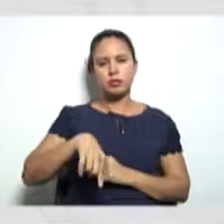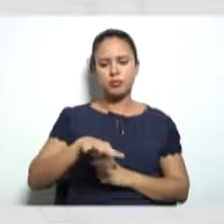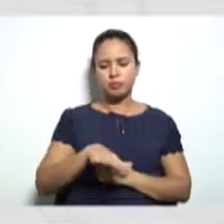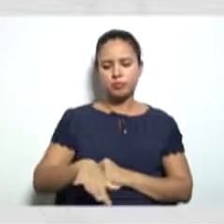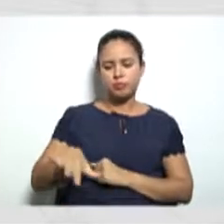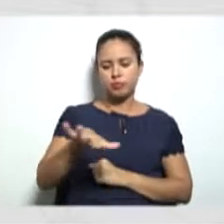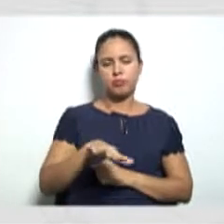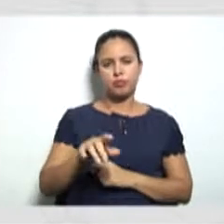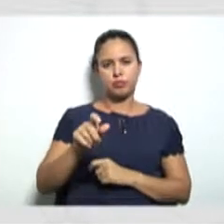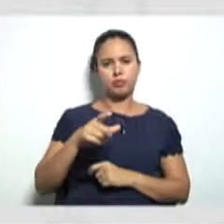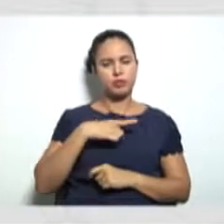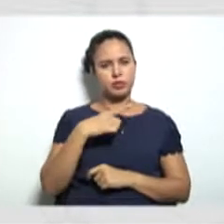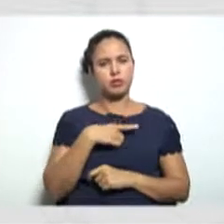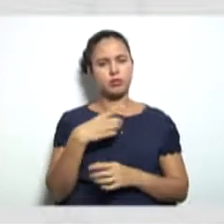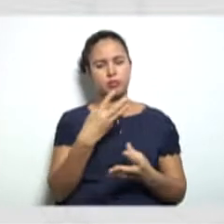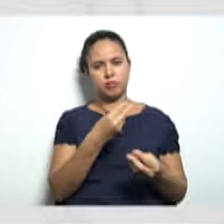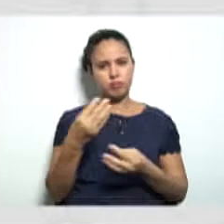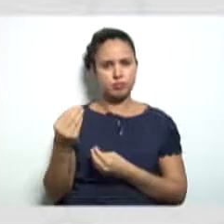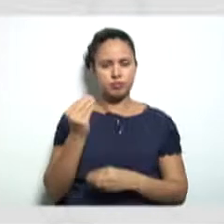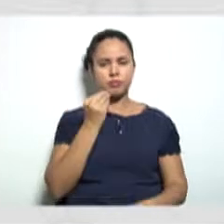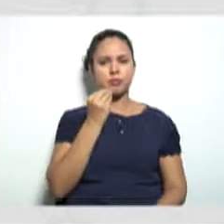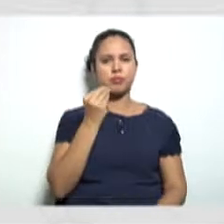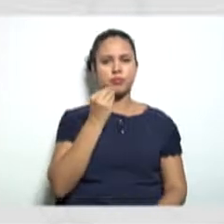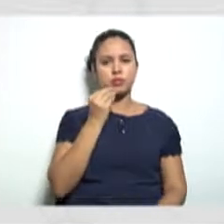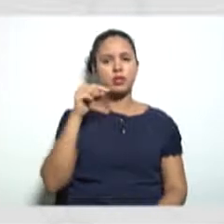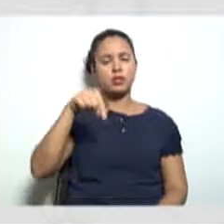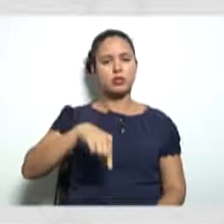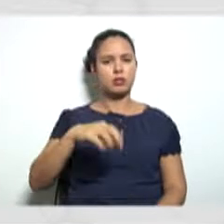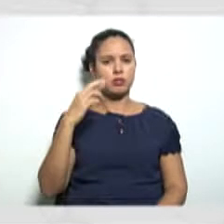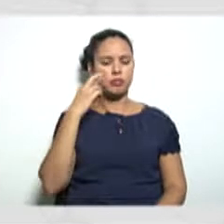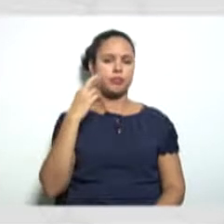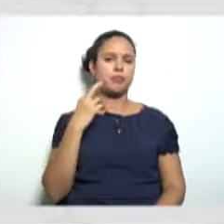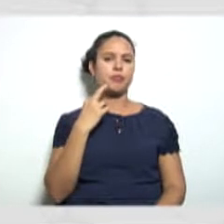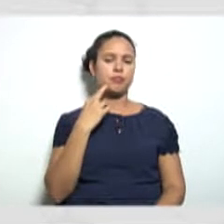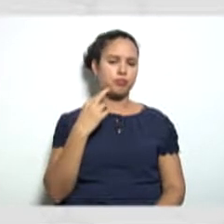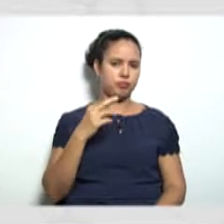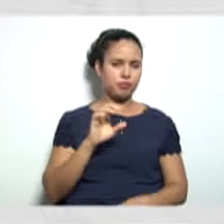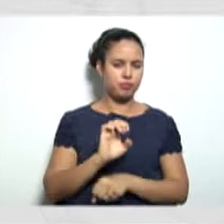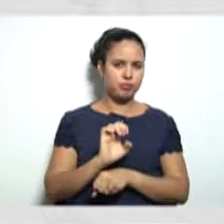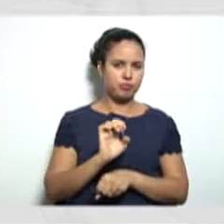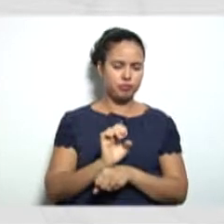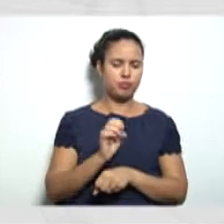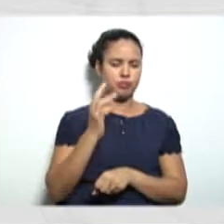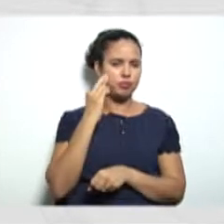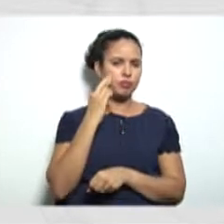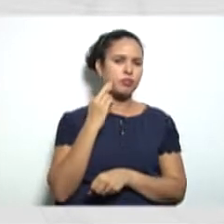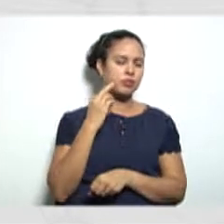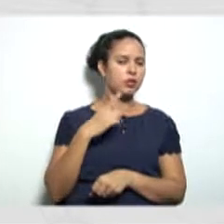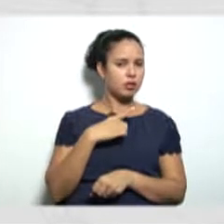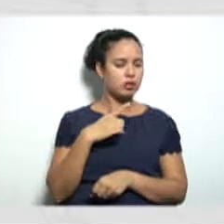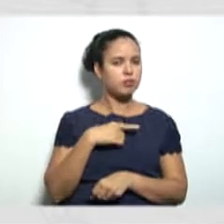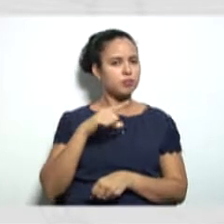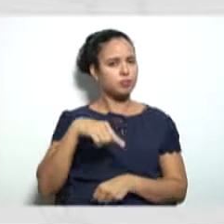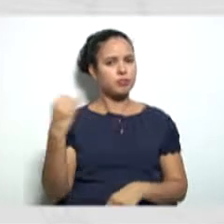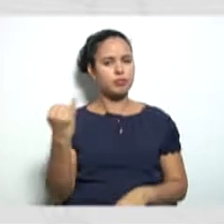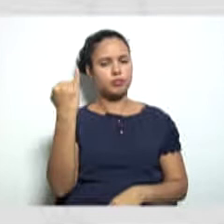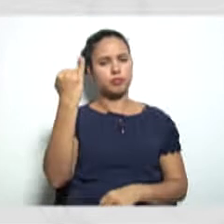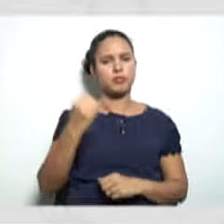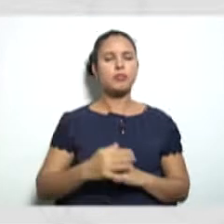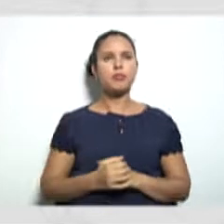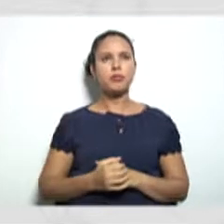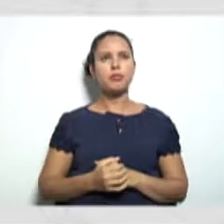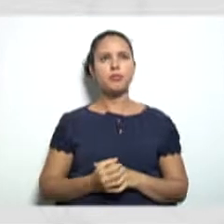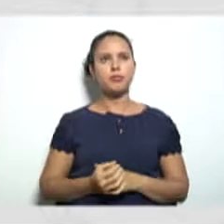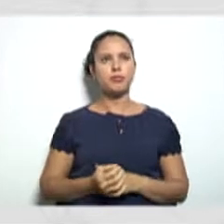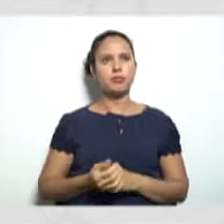muitas vantagens aos seus produtores. A gente sabe que aqui na nossa região ele é um ramo muito importante. Falando um pouquinho mais do ramo agropecuário, a